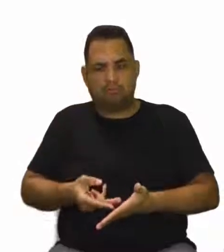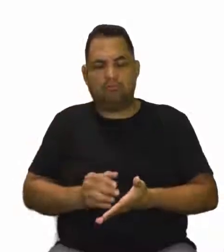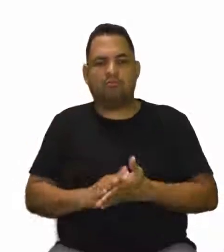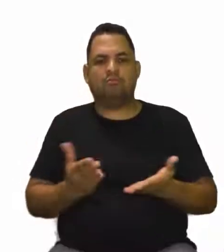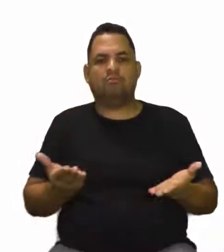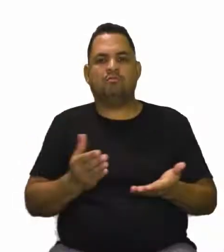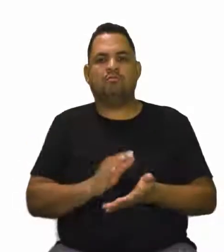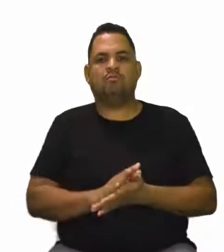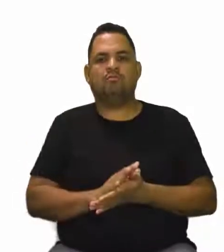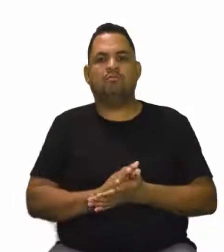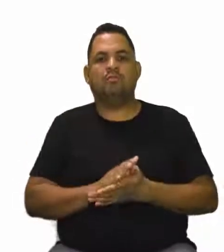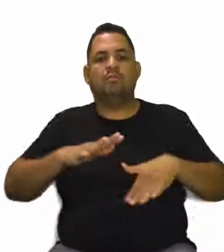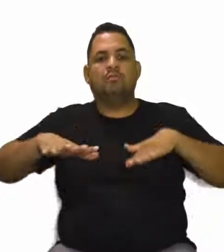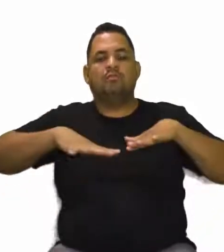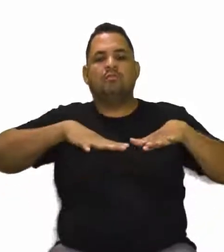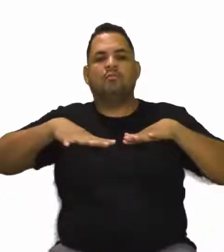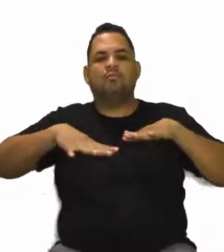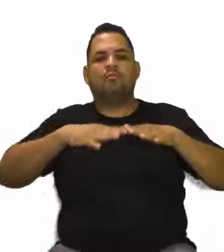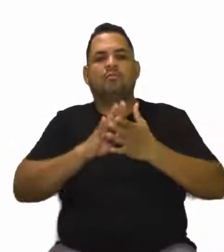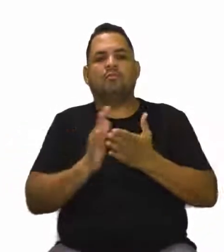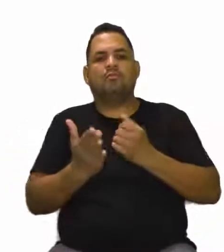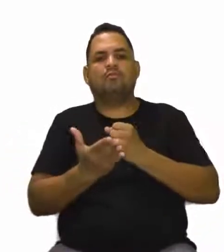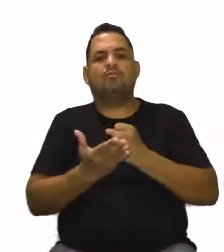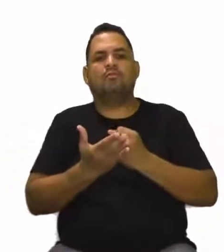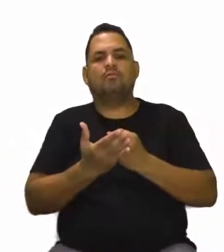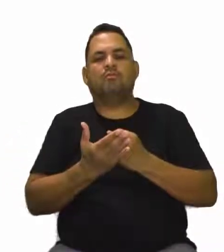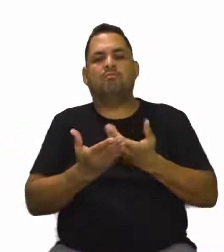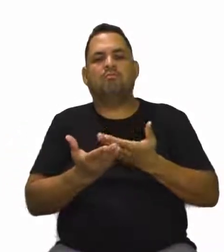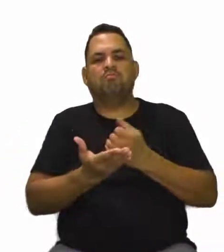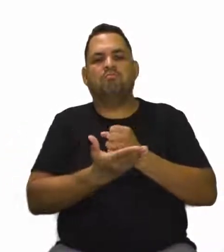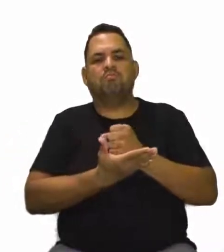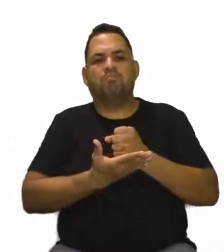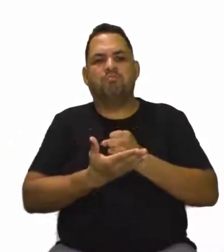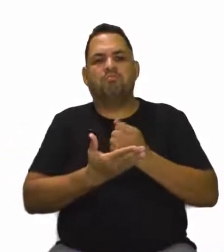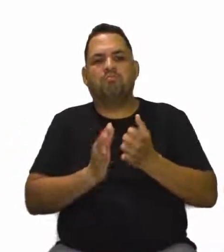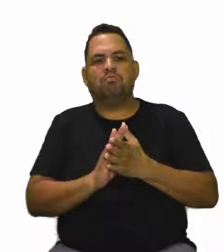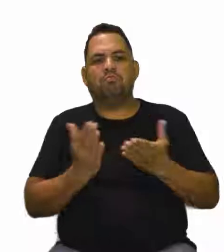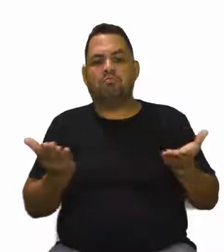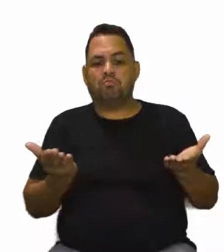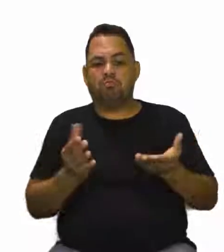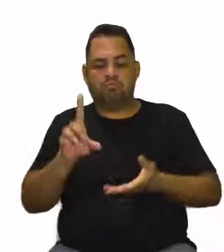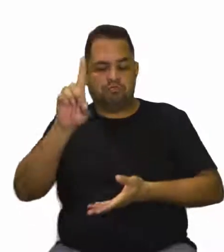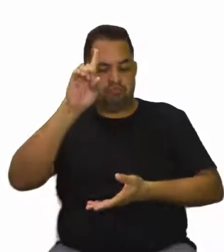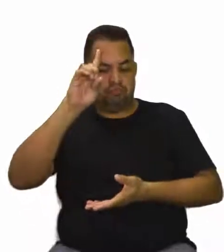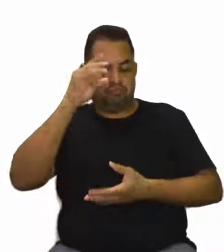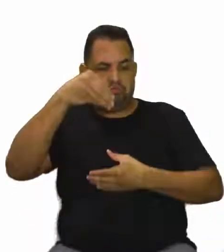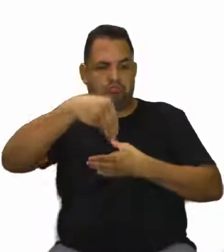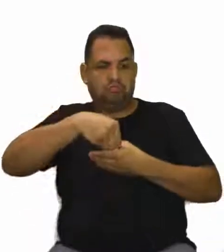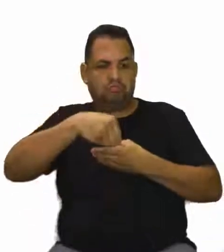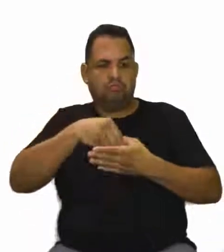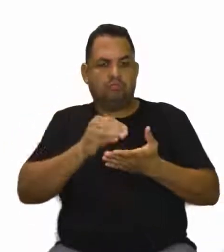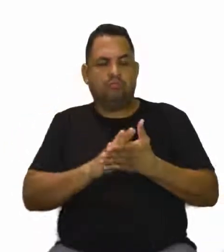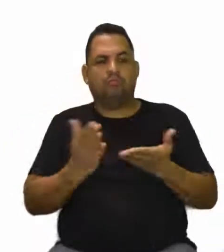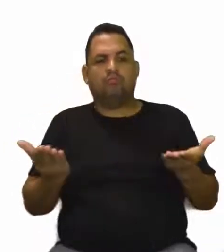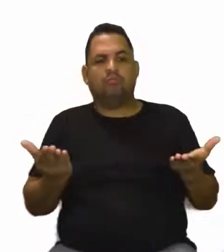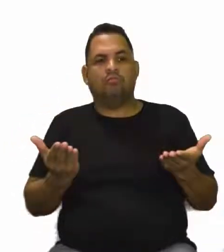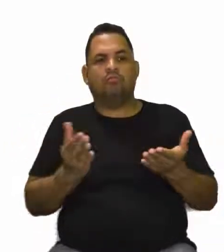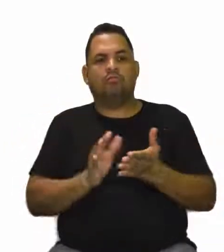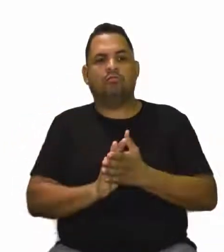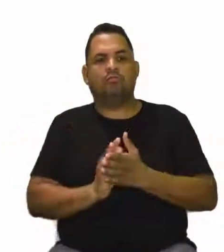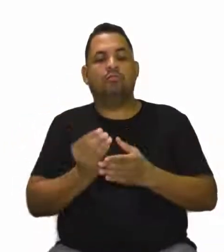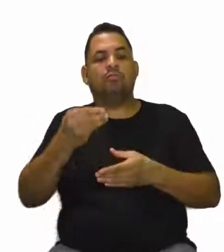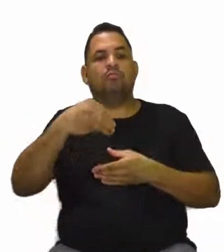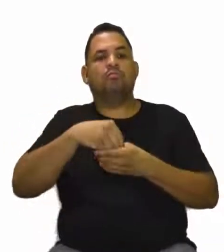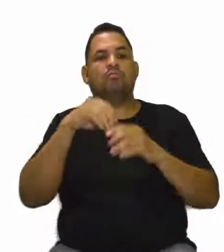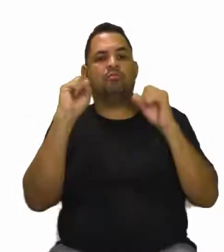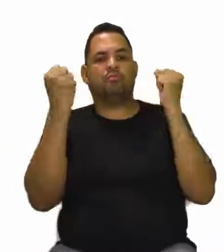escadas. Então, esses movimentos básicos aqui, que estão presentes no nosso cotidiano, eles são parte da